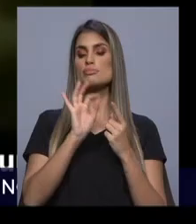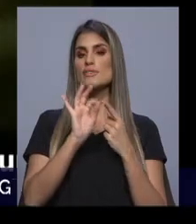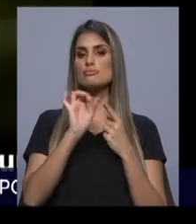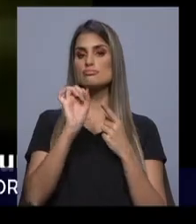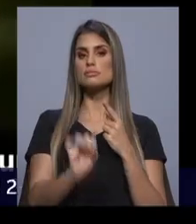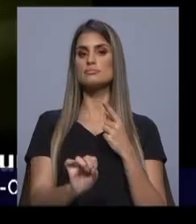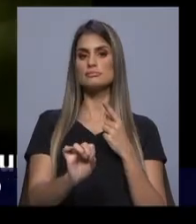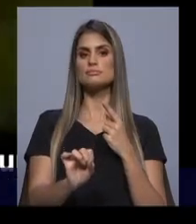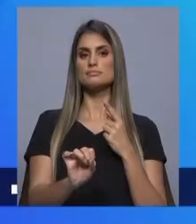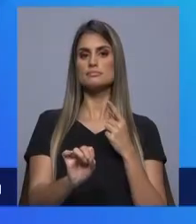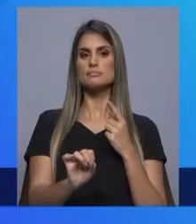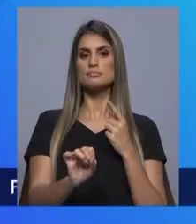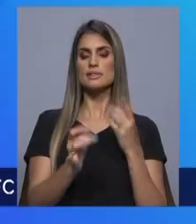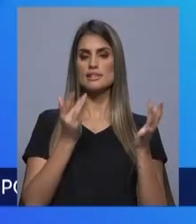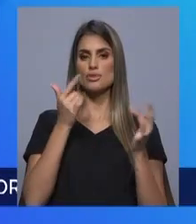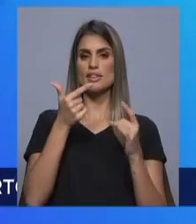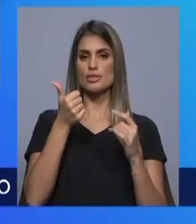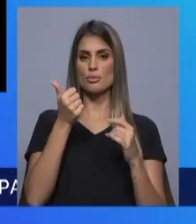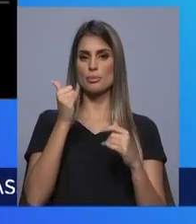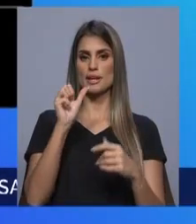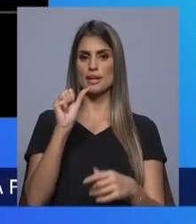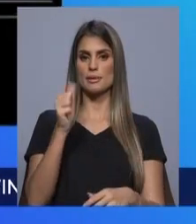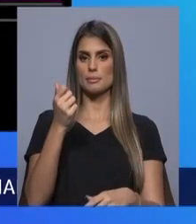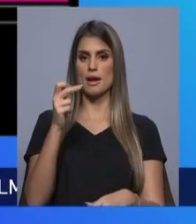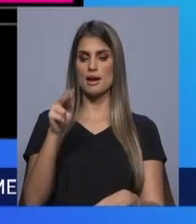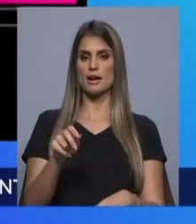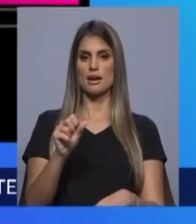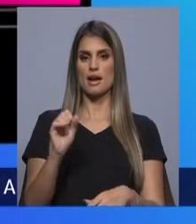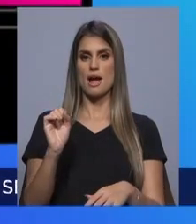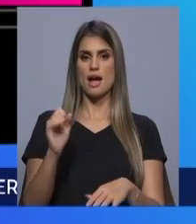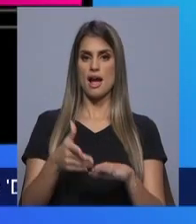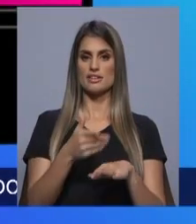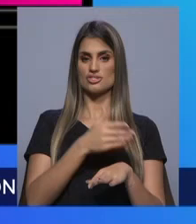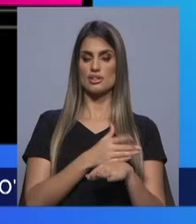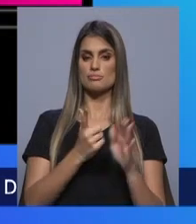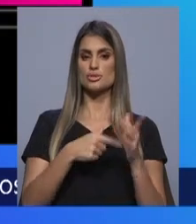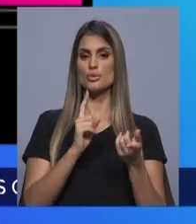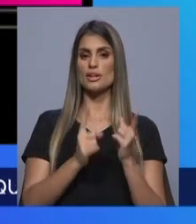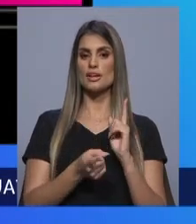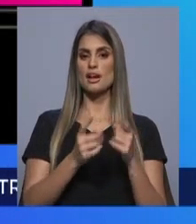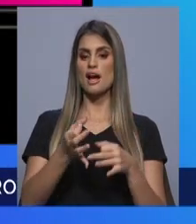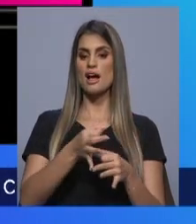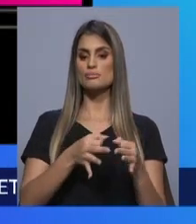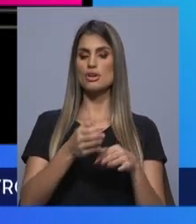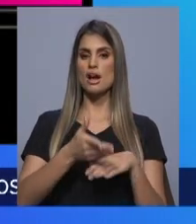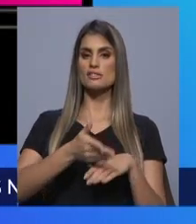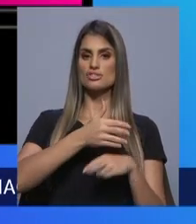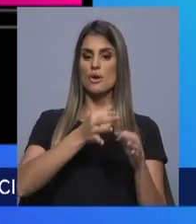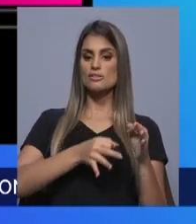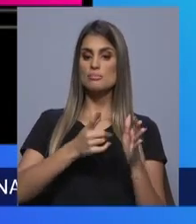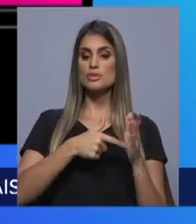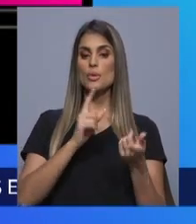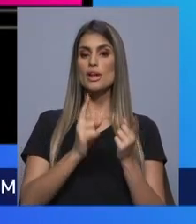a cada altura da teoria do Big Bang. E, portanto, antes de termos a primeira luz, o que é que precisamos? Dos primeiros átomos. Antes dos primeiros átomos, o que é que